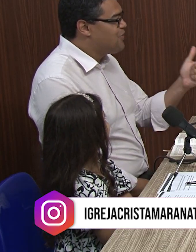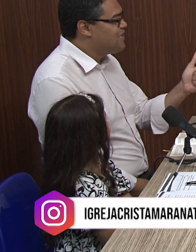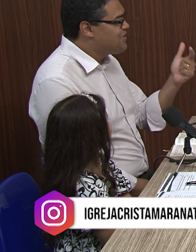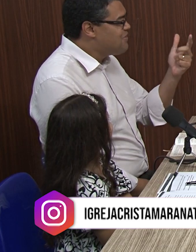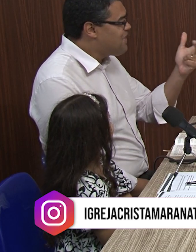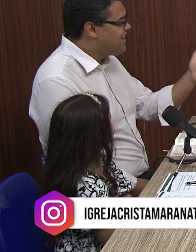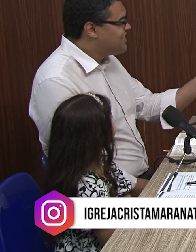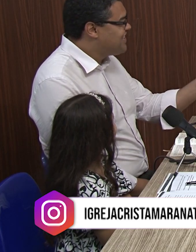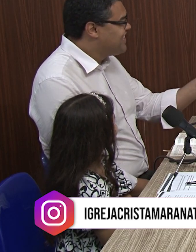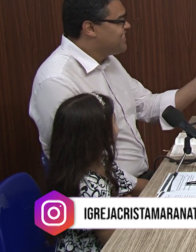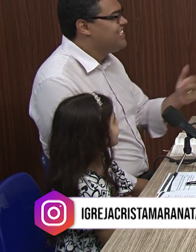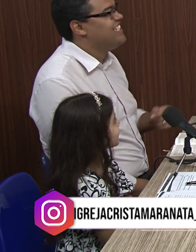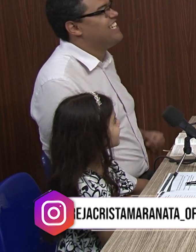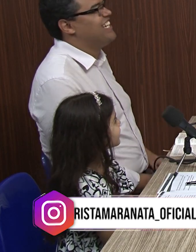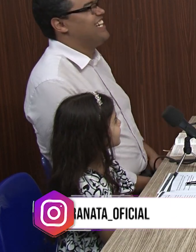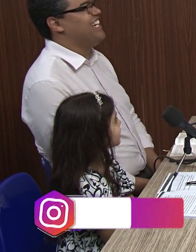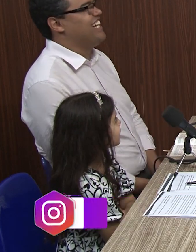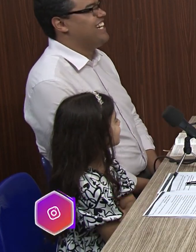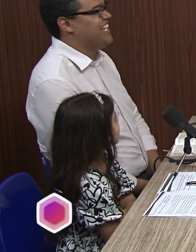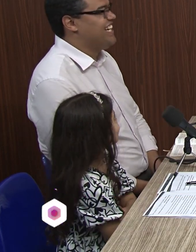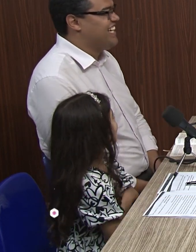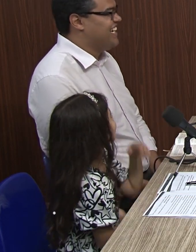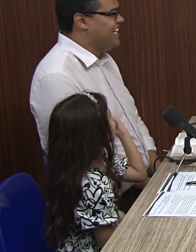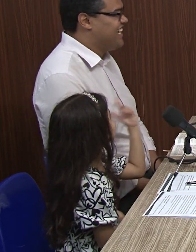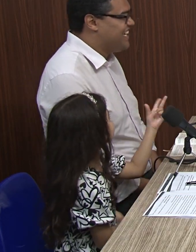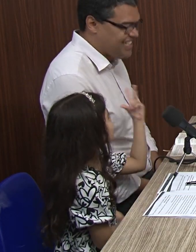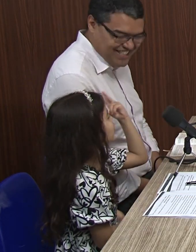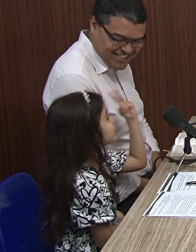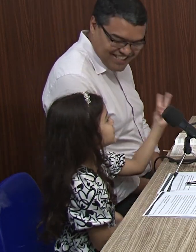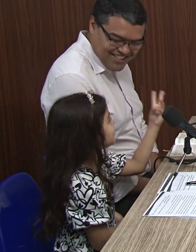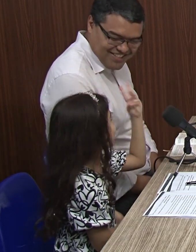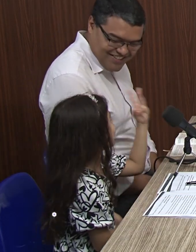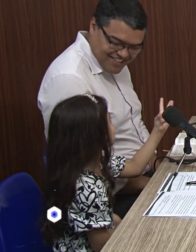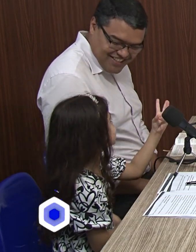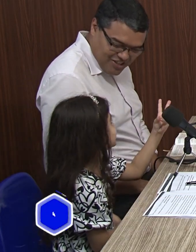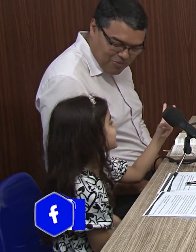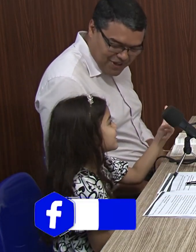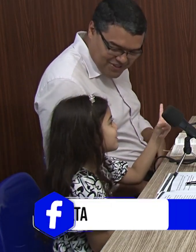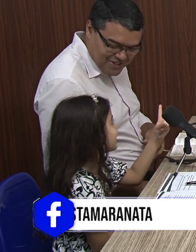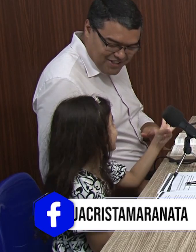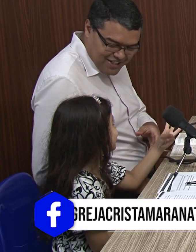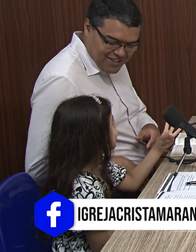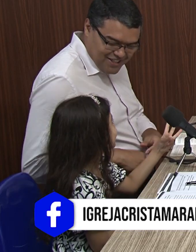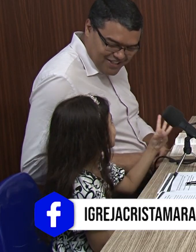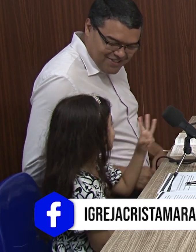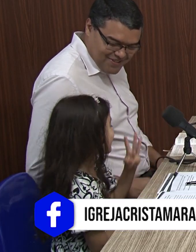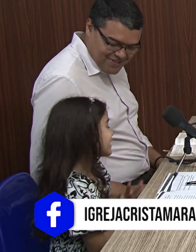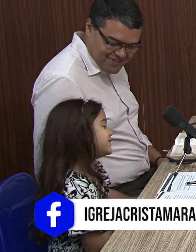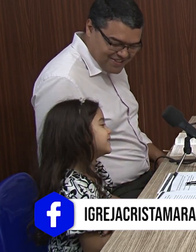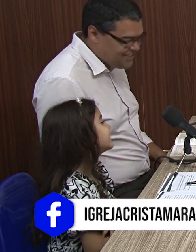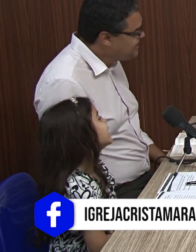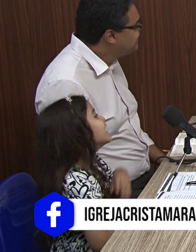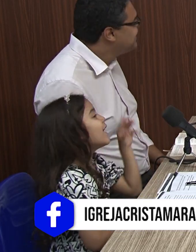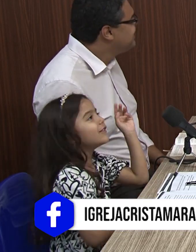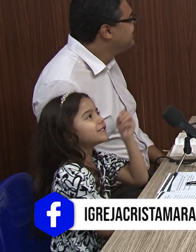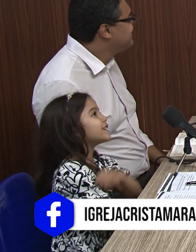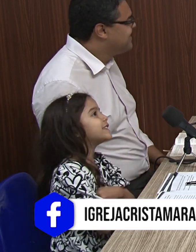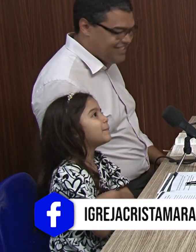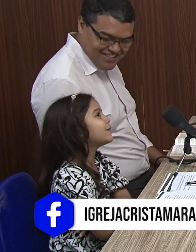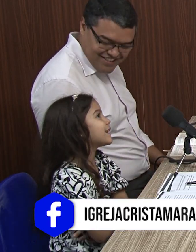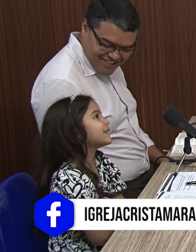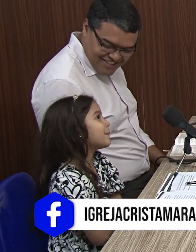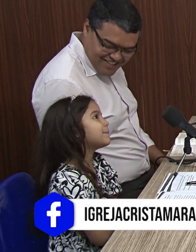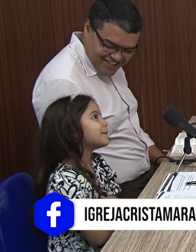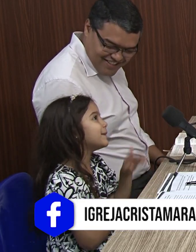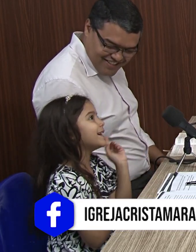Comente, curte e compartilha. Viu? Comente, curte, partilha. Compartilhe. Isso. Compartilhe. Curta. Eu já